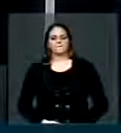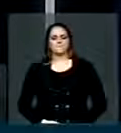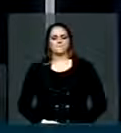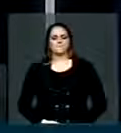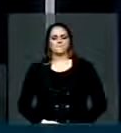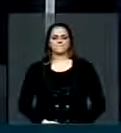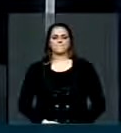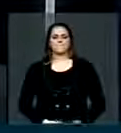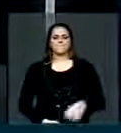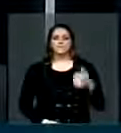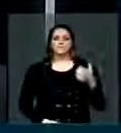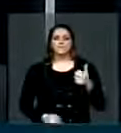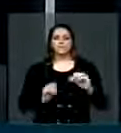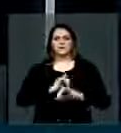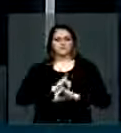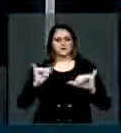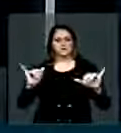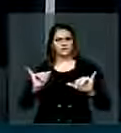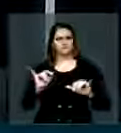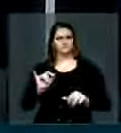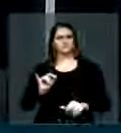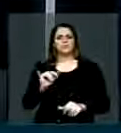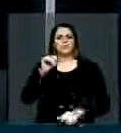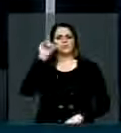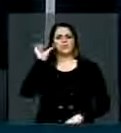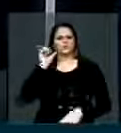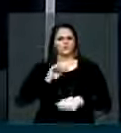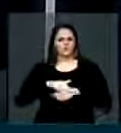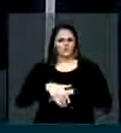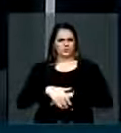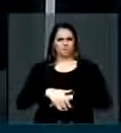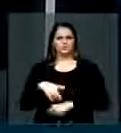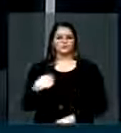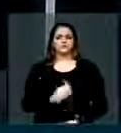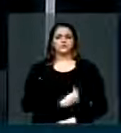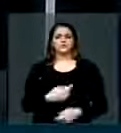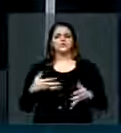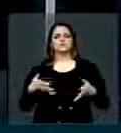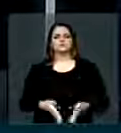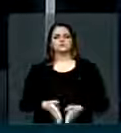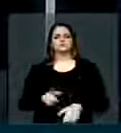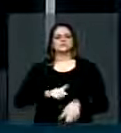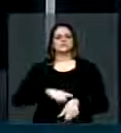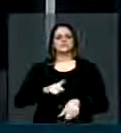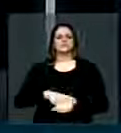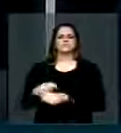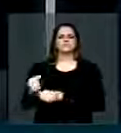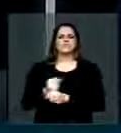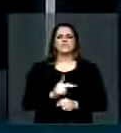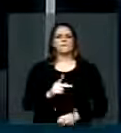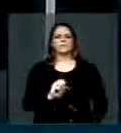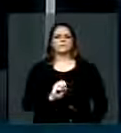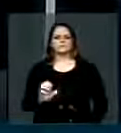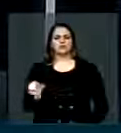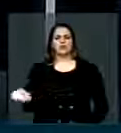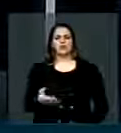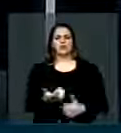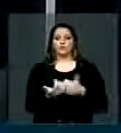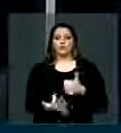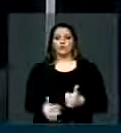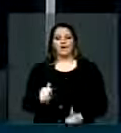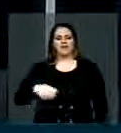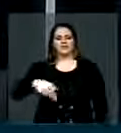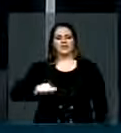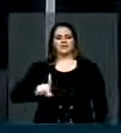poder comunicar que na noite de ontem nós participamos da posse da nova diretoria da ANADEF,